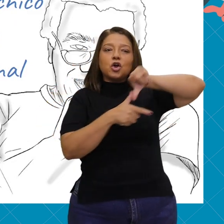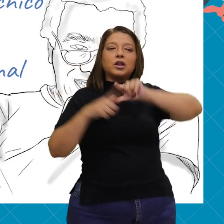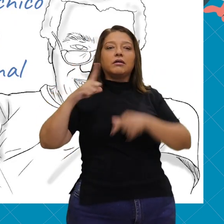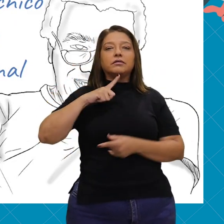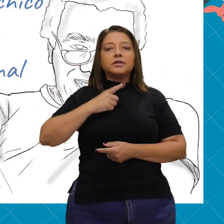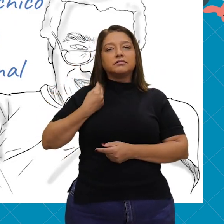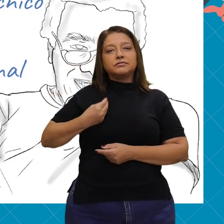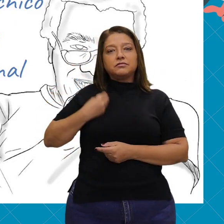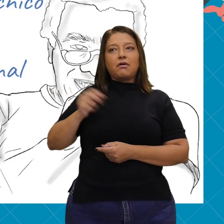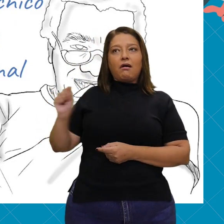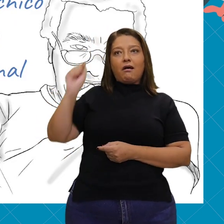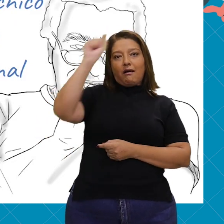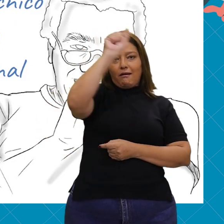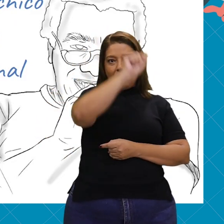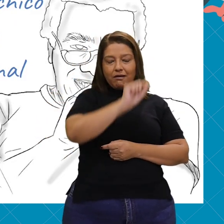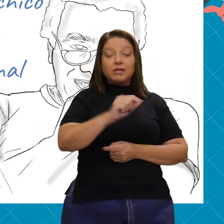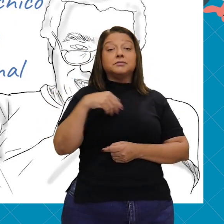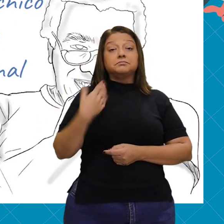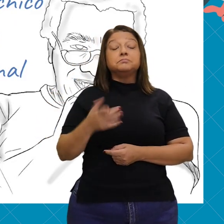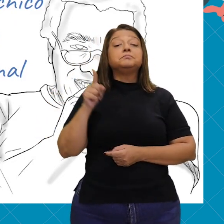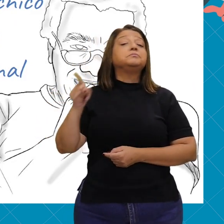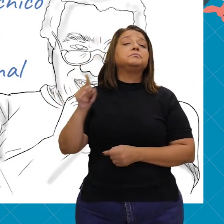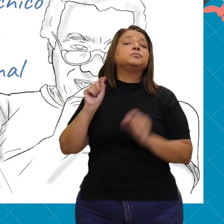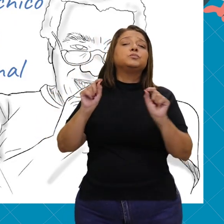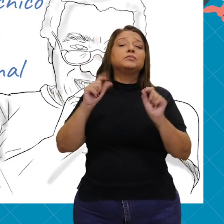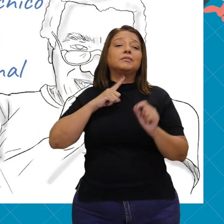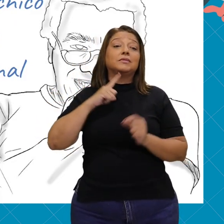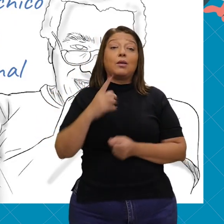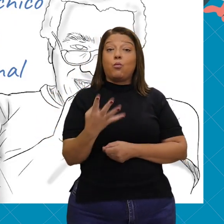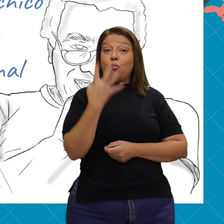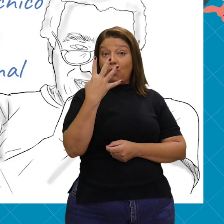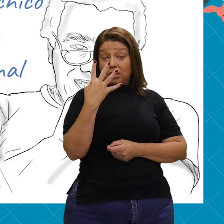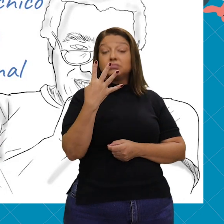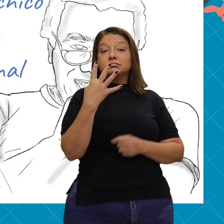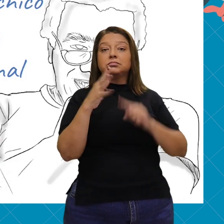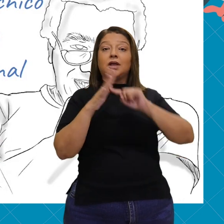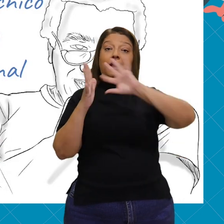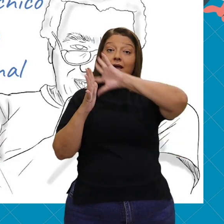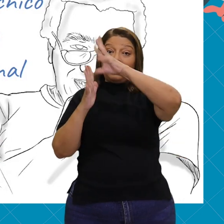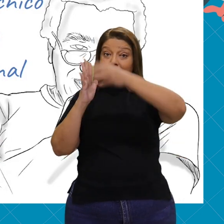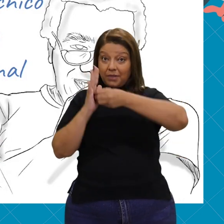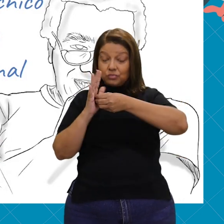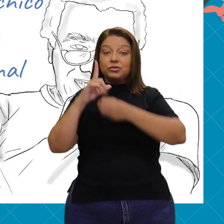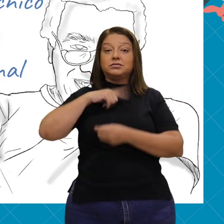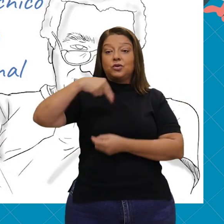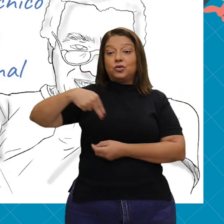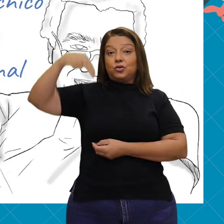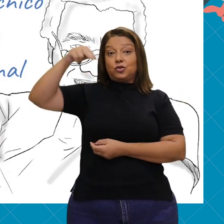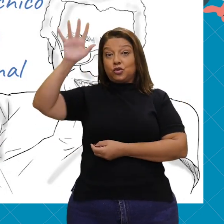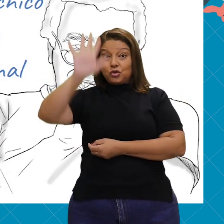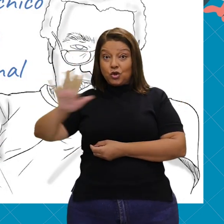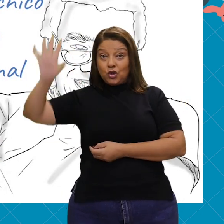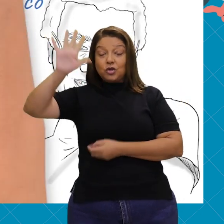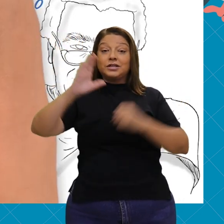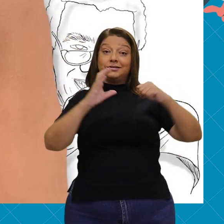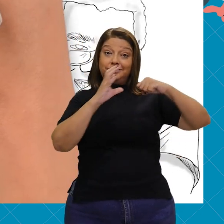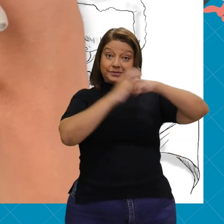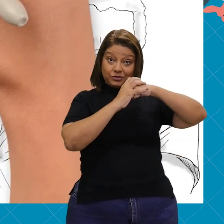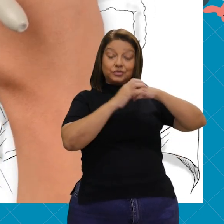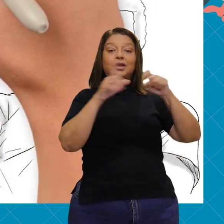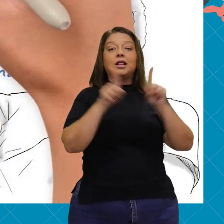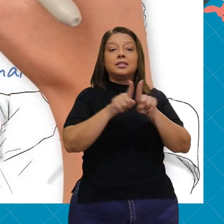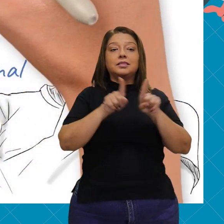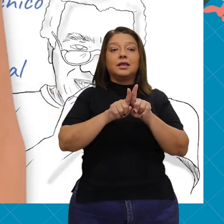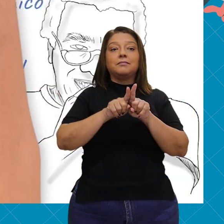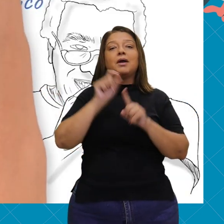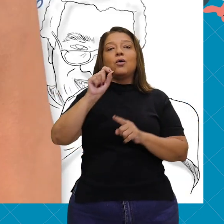meio geográfico presente nessas regiões. A partir dela, foram delimitadas 4 regiões: a região Amazônia, a região Nordeste,